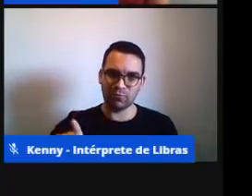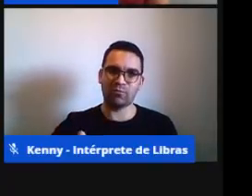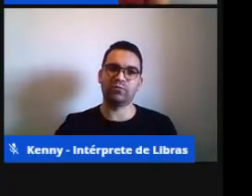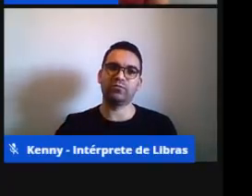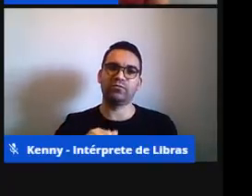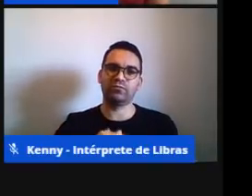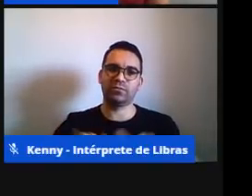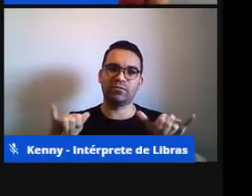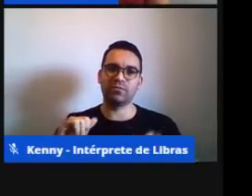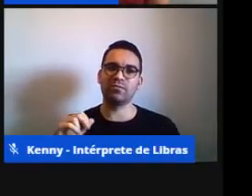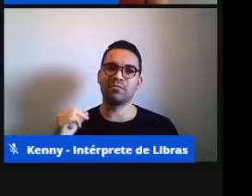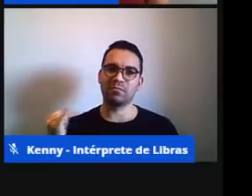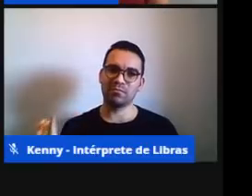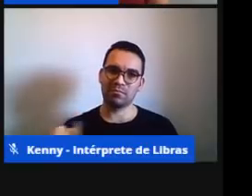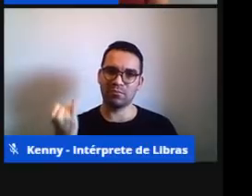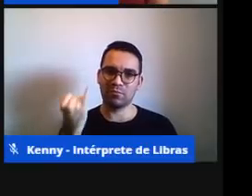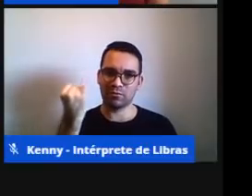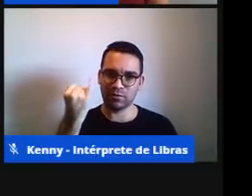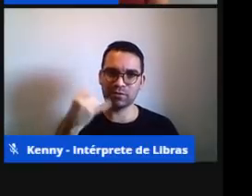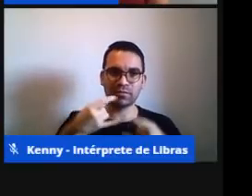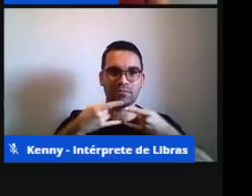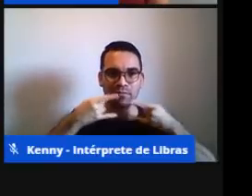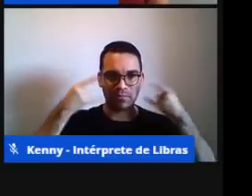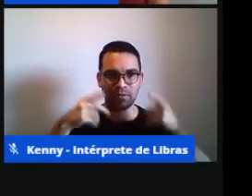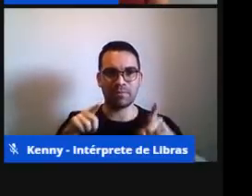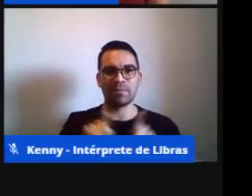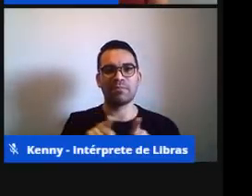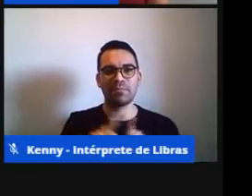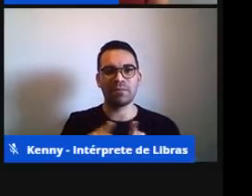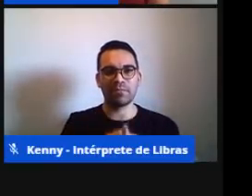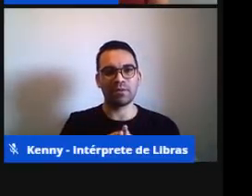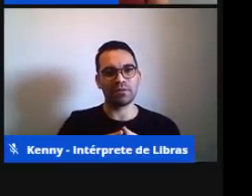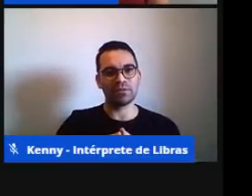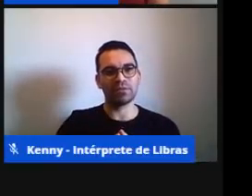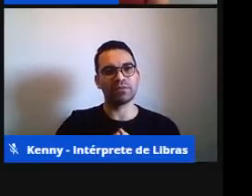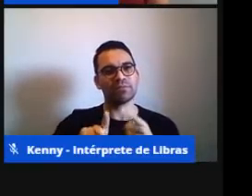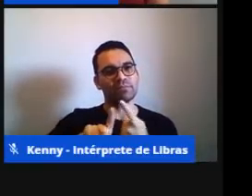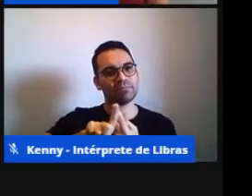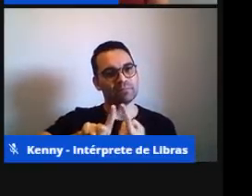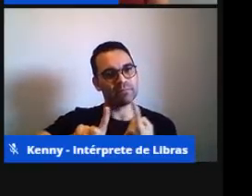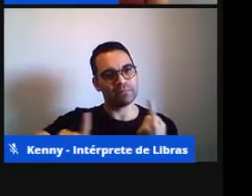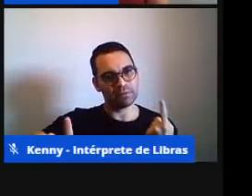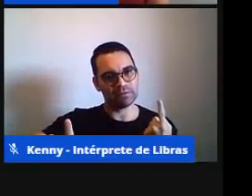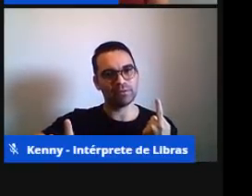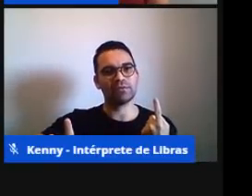outras medidas, como o distanciamento físico e a higienização de mãos.